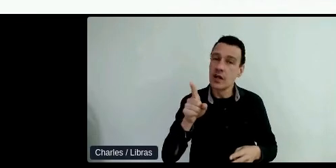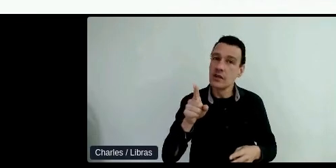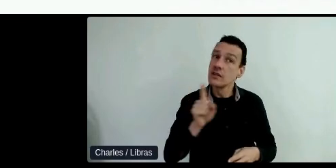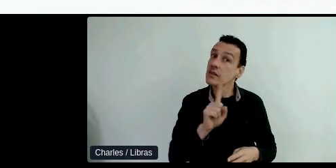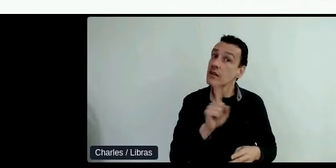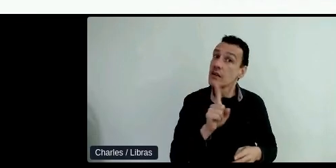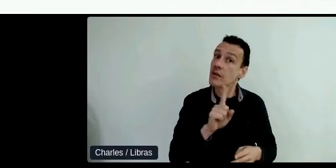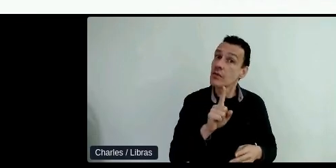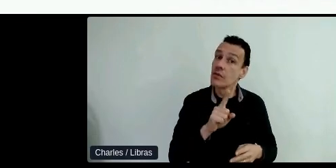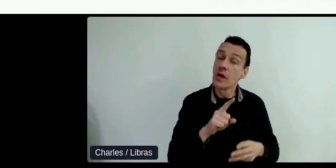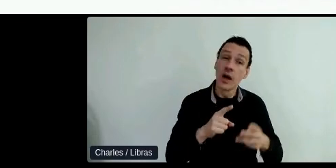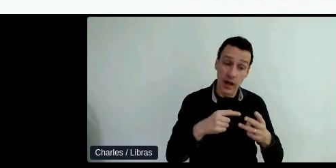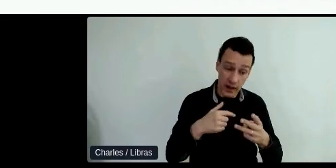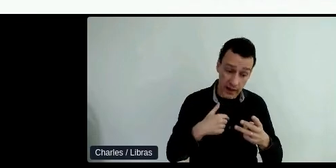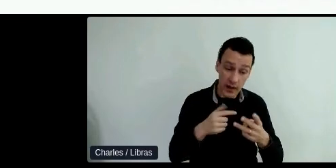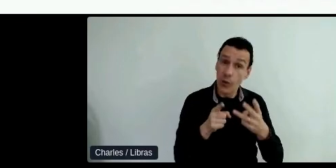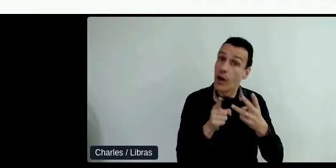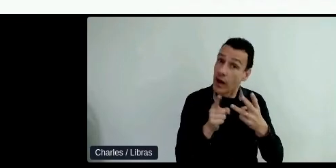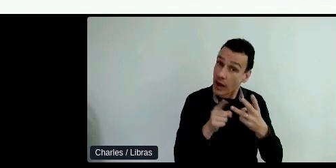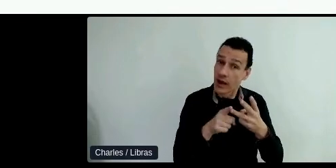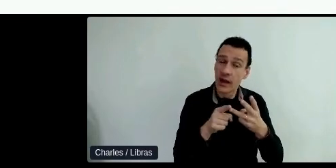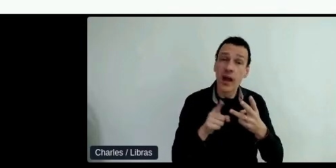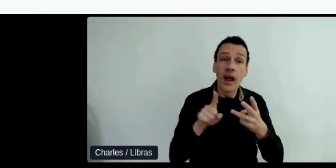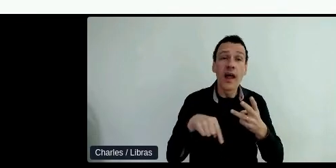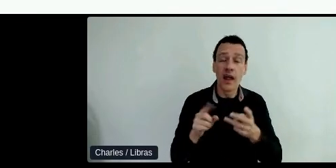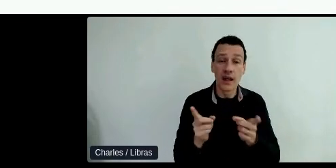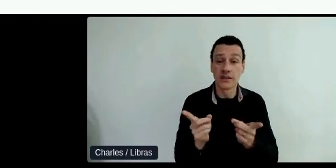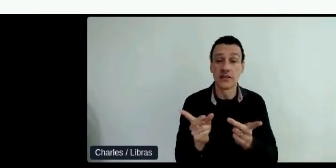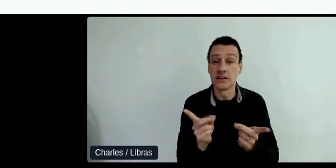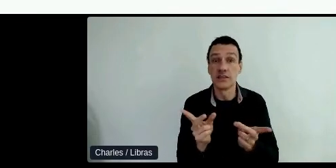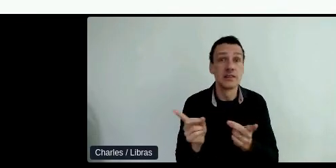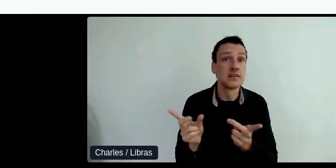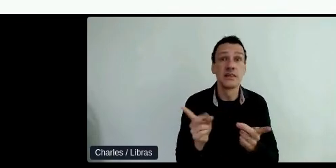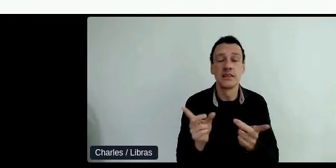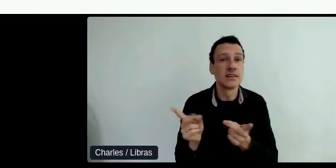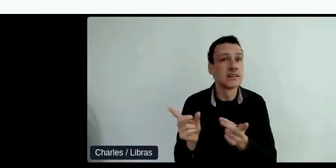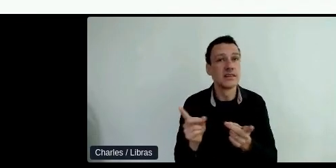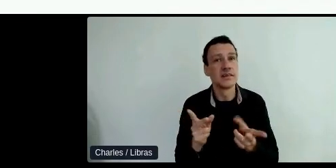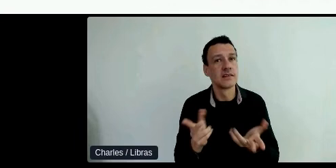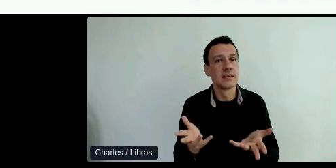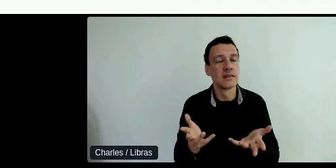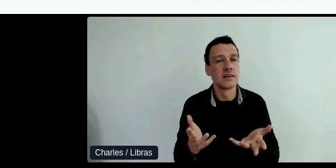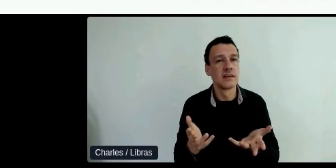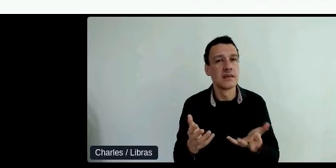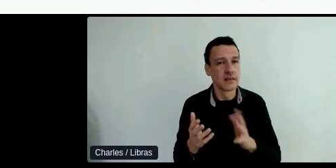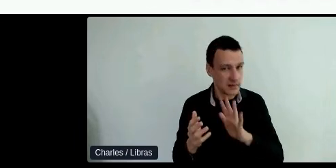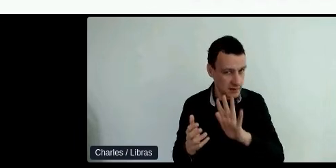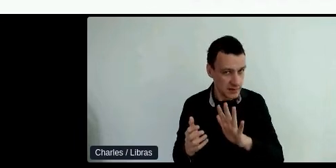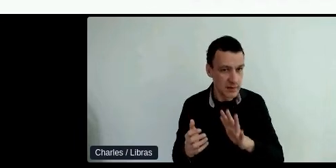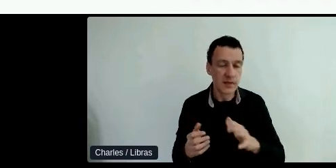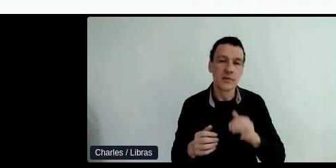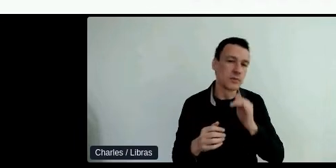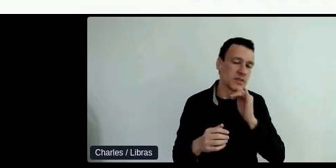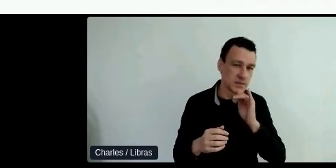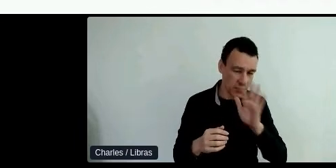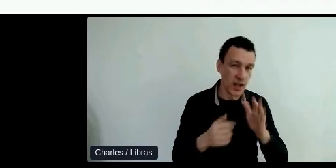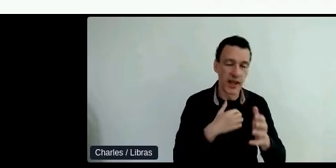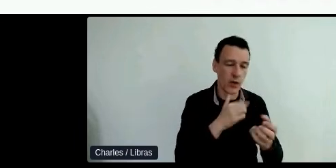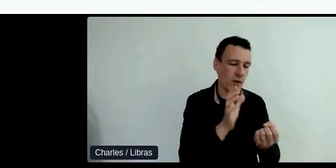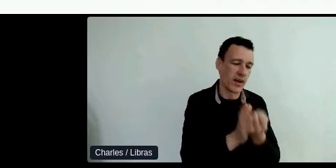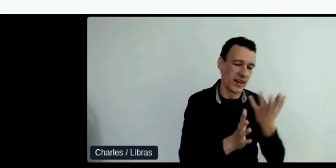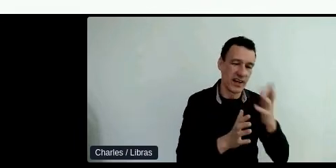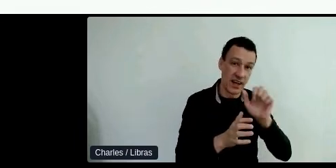Quem que vai querer fazer um site, fazer um app que está dando dificuldade para mais de 60 milhões de pessoas que vão tentar